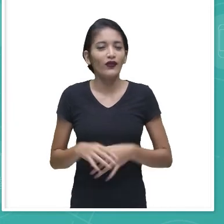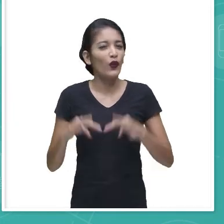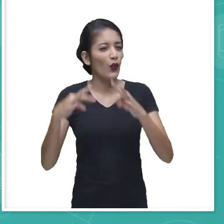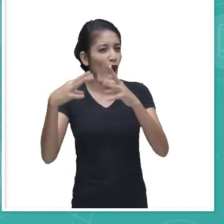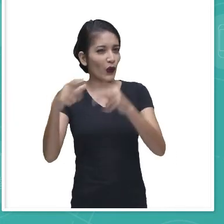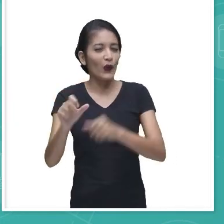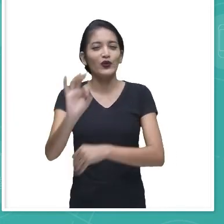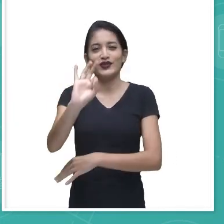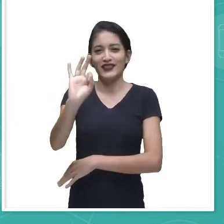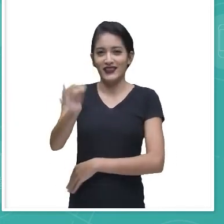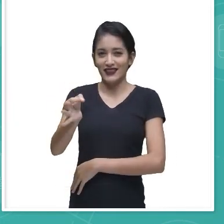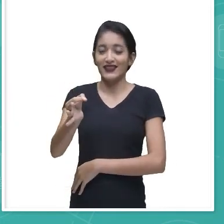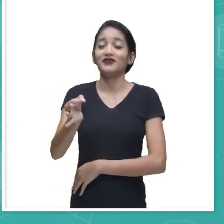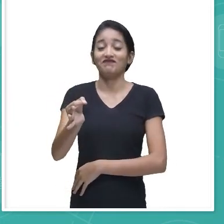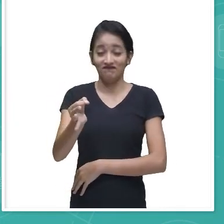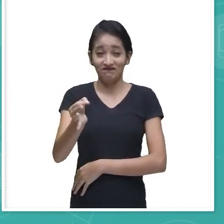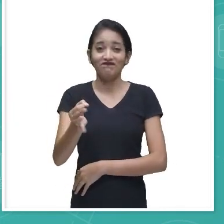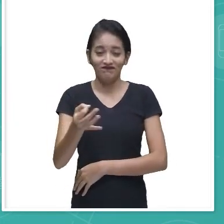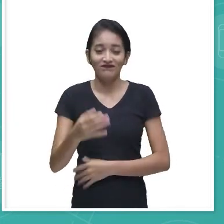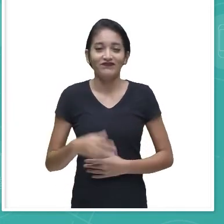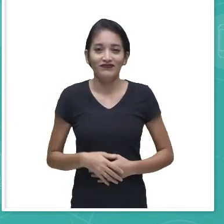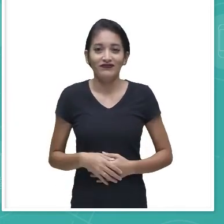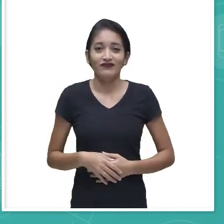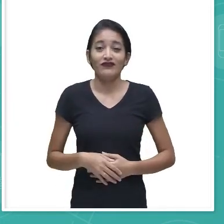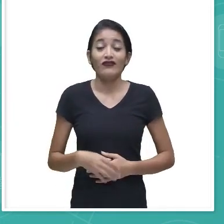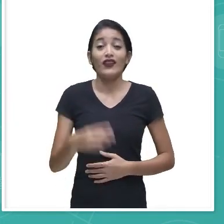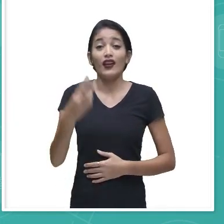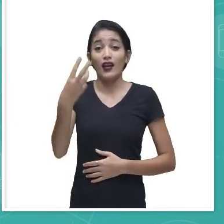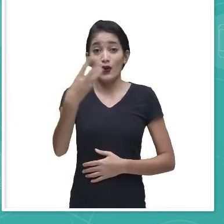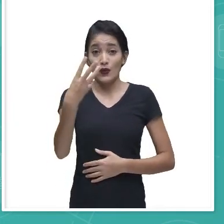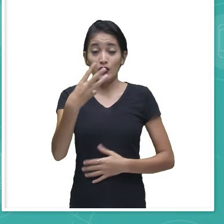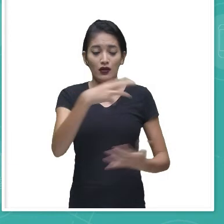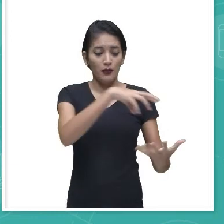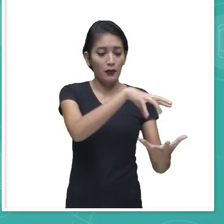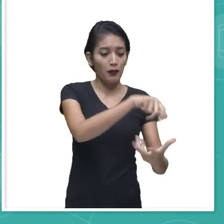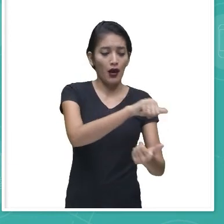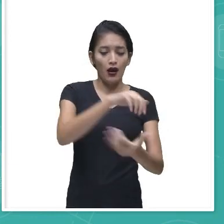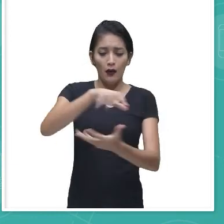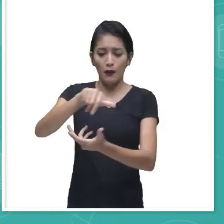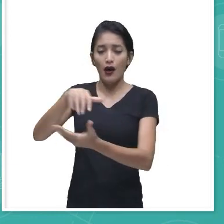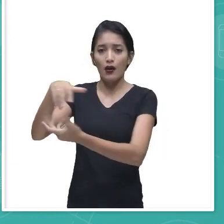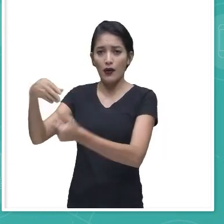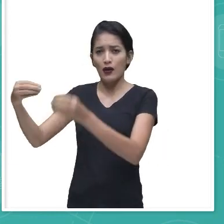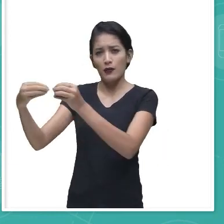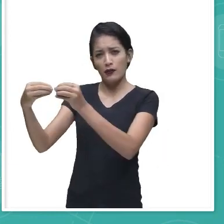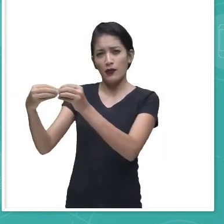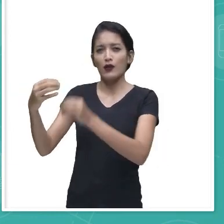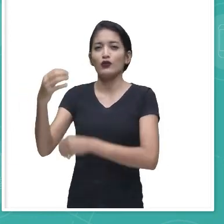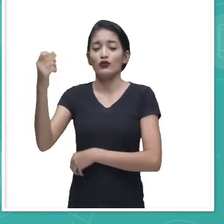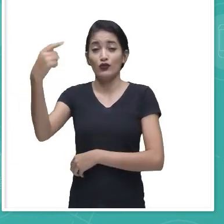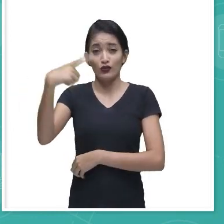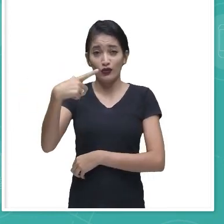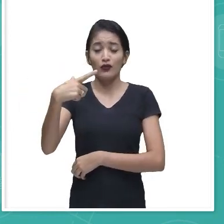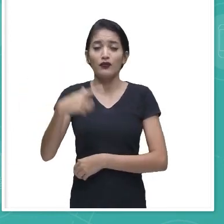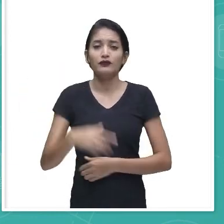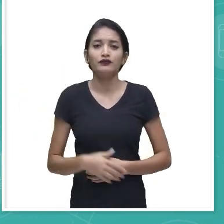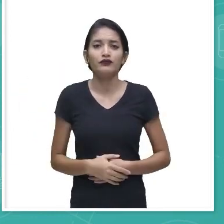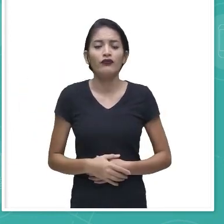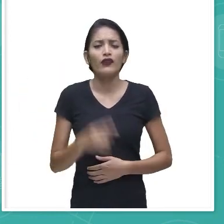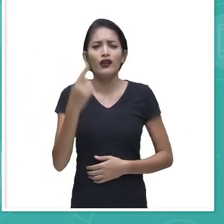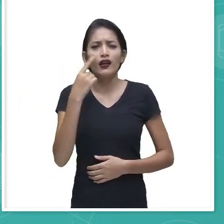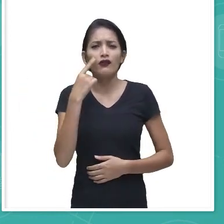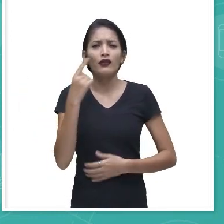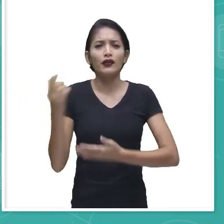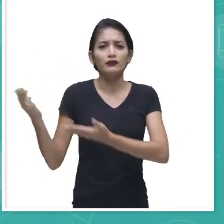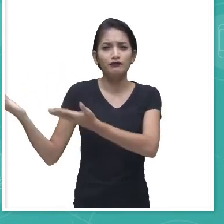né? Exatamente. É o terceiro planeta mais próximo ao Sol, né? Então a gente vai ver aqui na nossa imagem mais